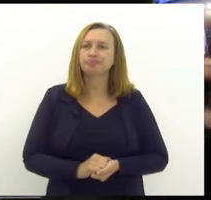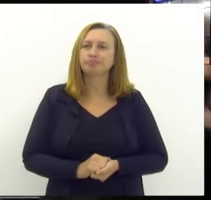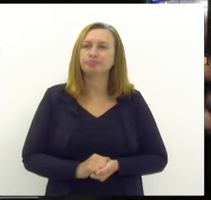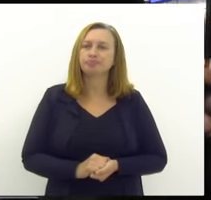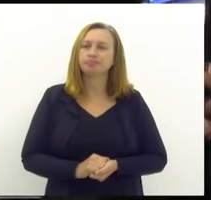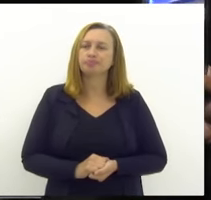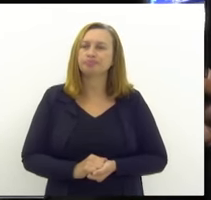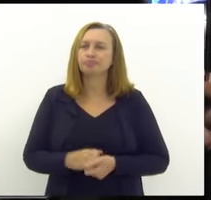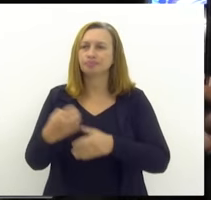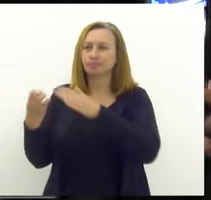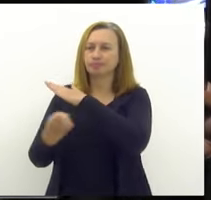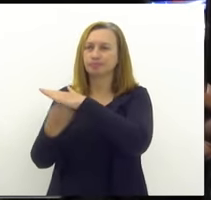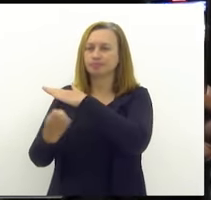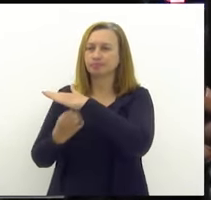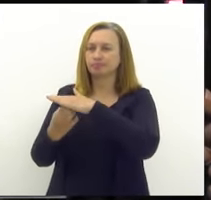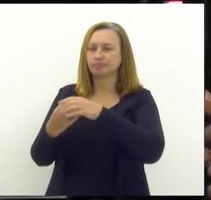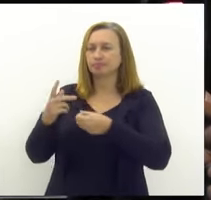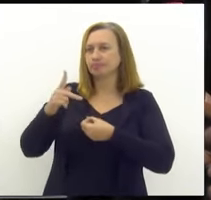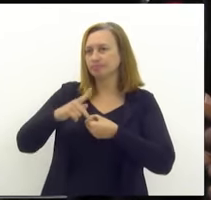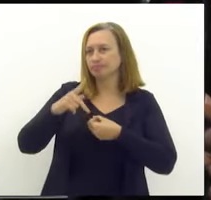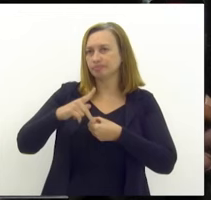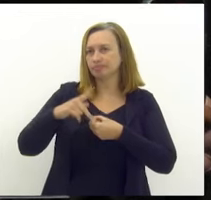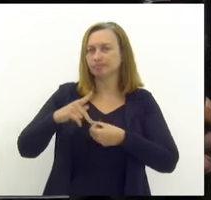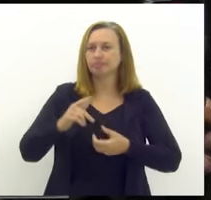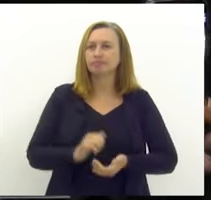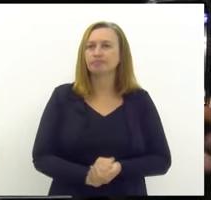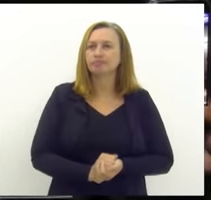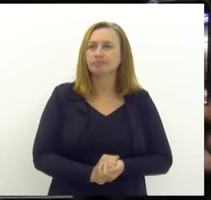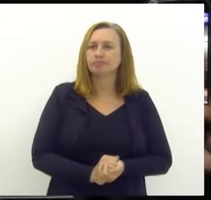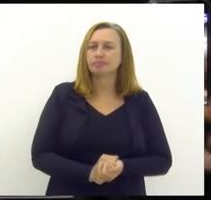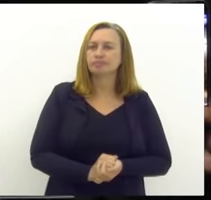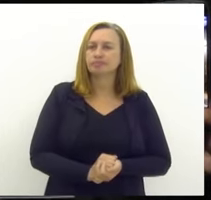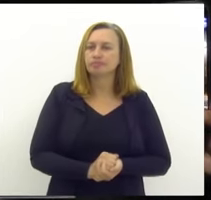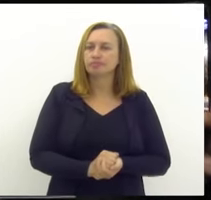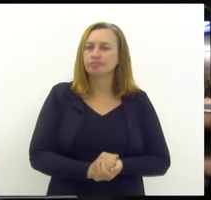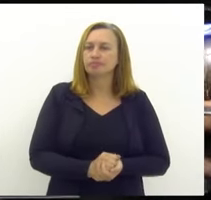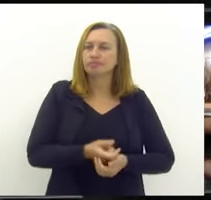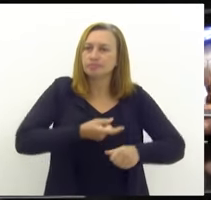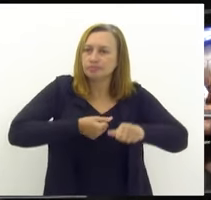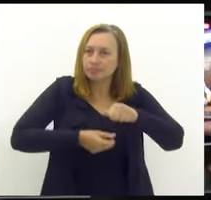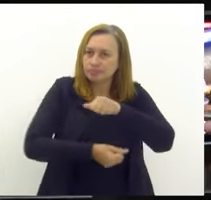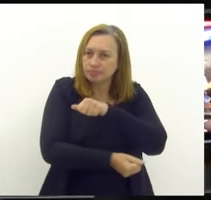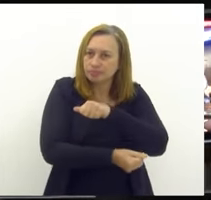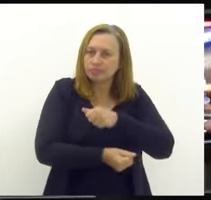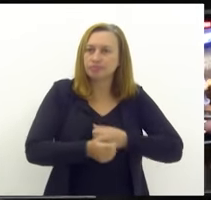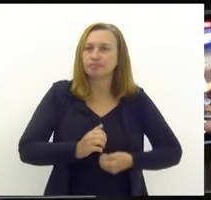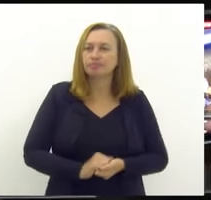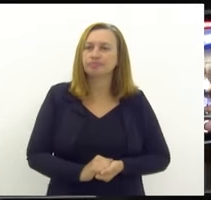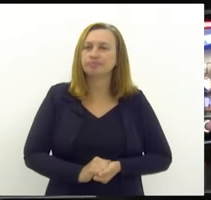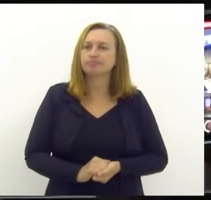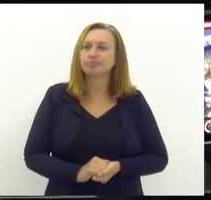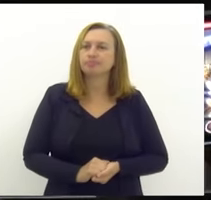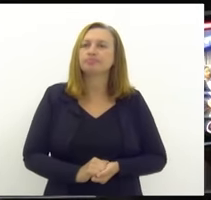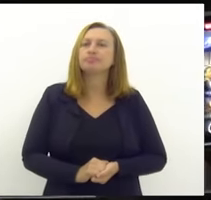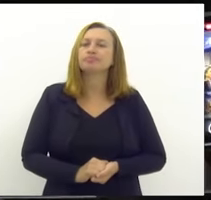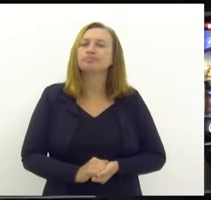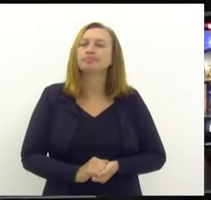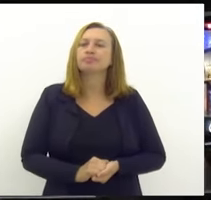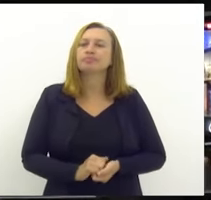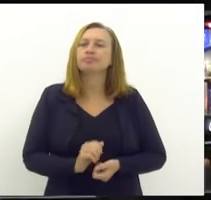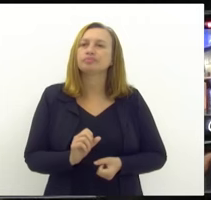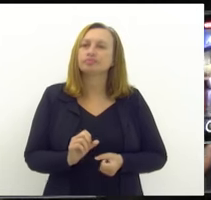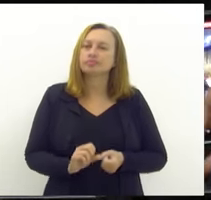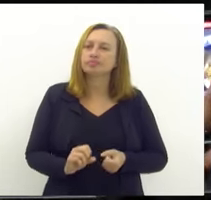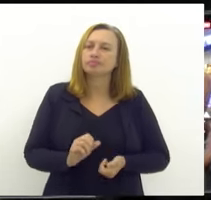Petrobrás ser um instrumento padr aluco para os seus acionistas que foi O que foi constituído a